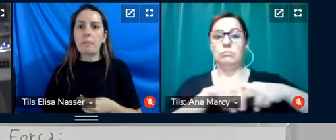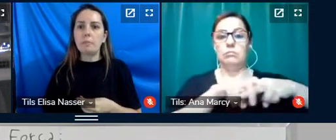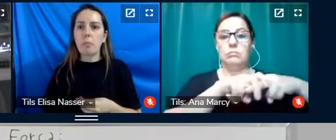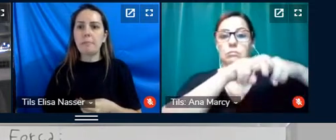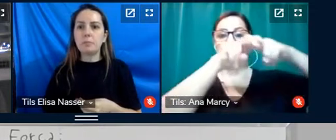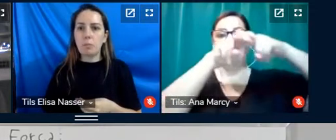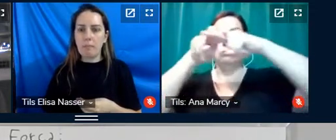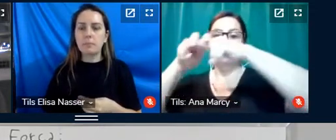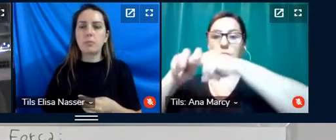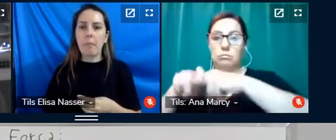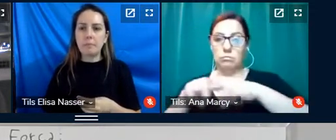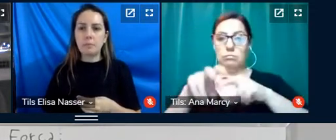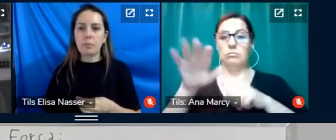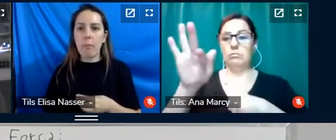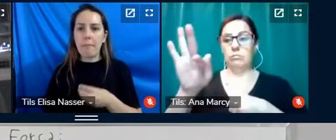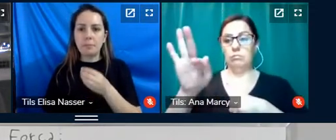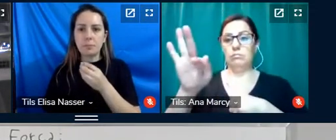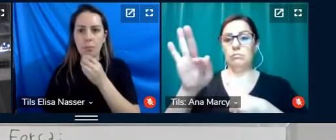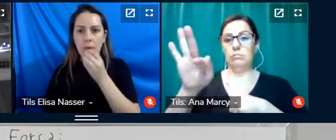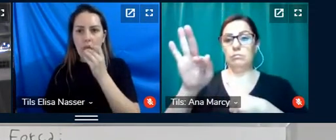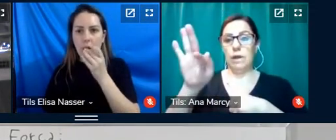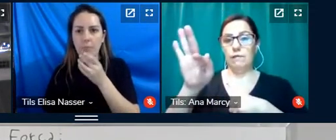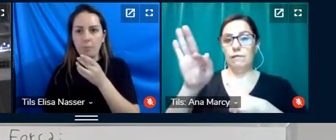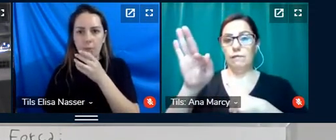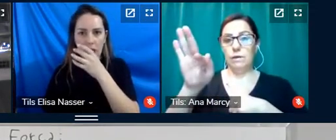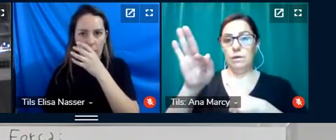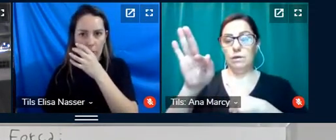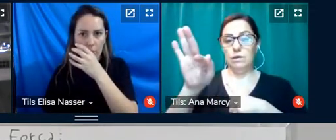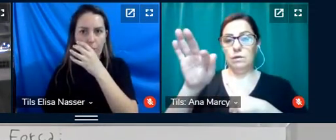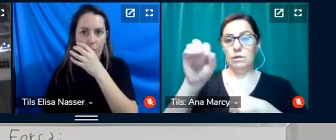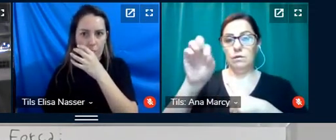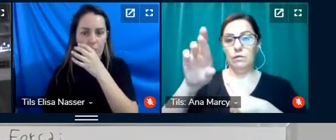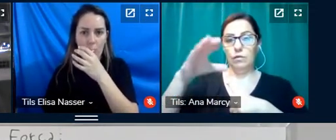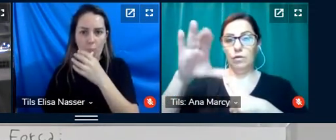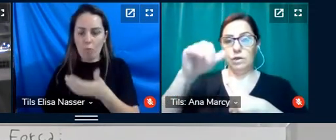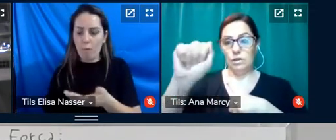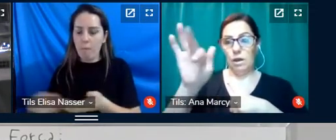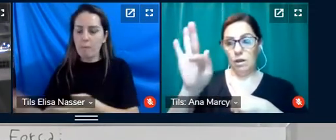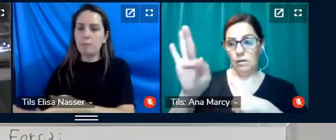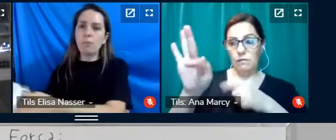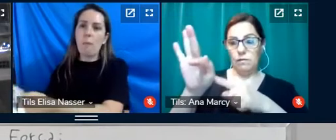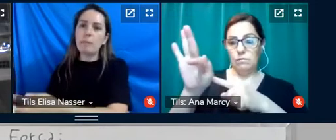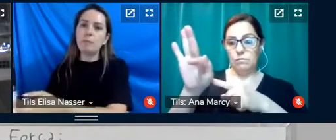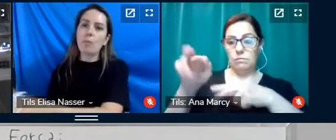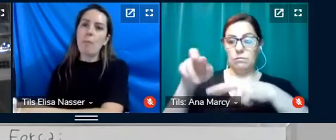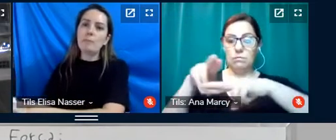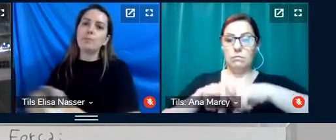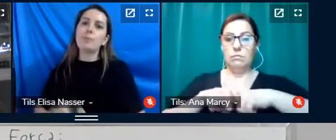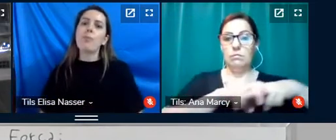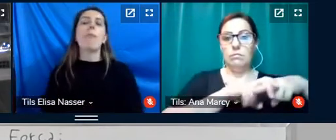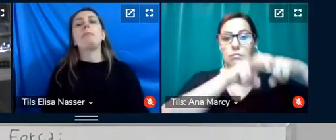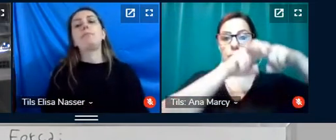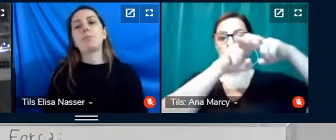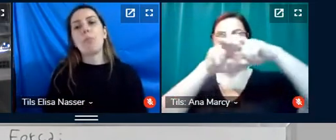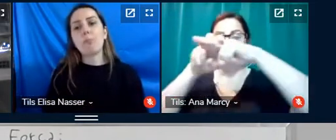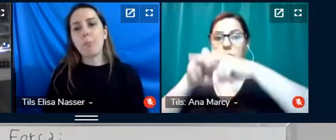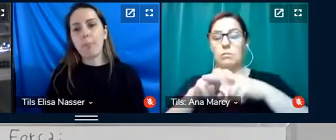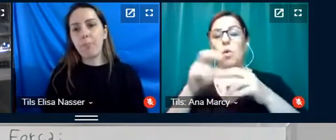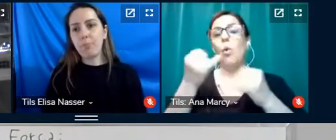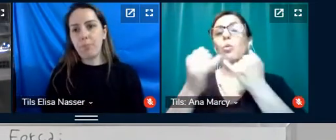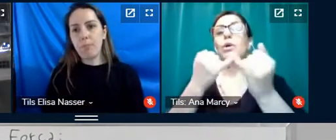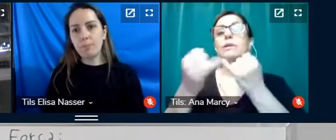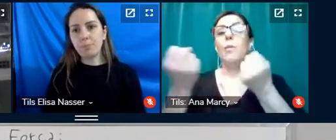E quanto mais horizontal for a minha força, mais fácil, né, eu empurro a cadeira. Ou eu estou empurrando um carro,